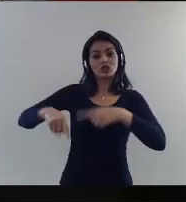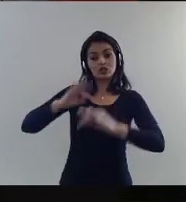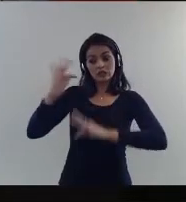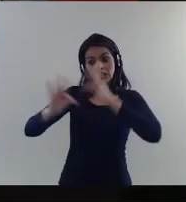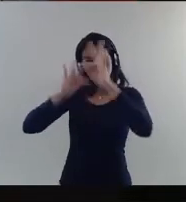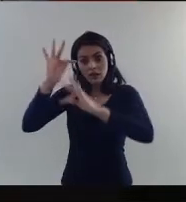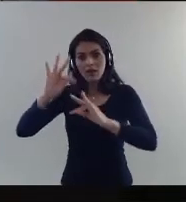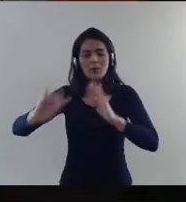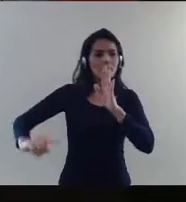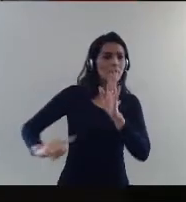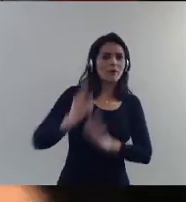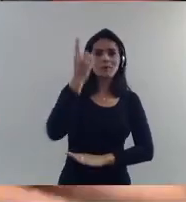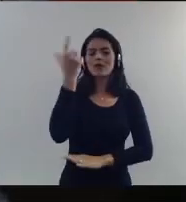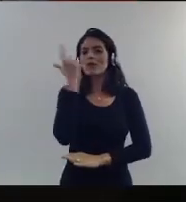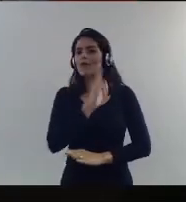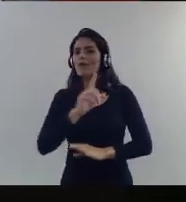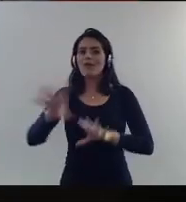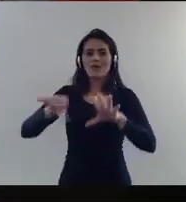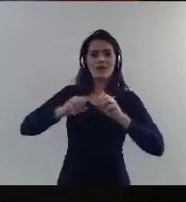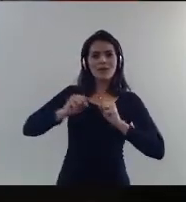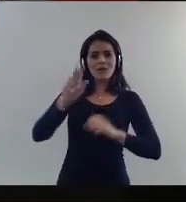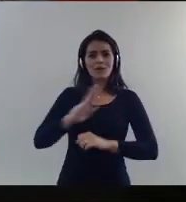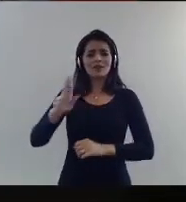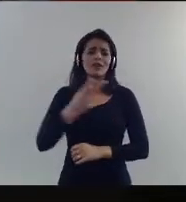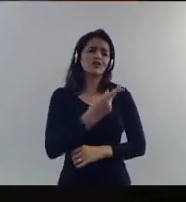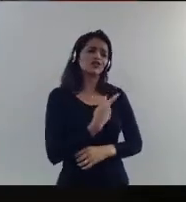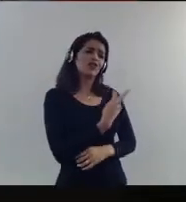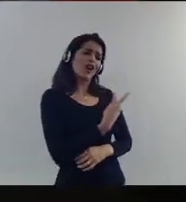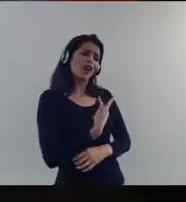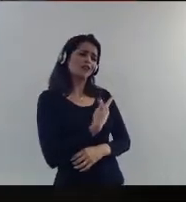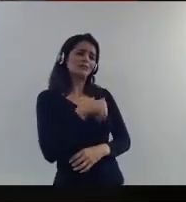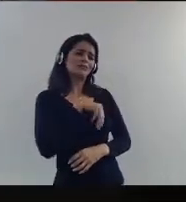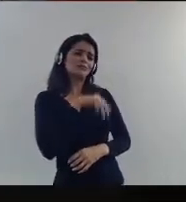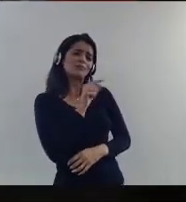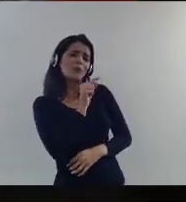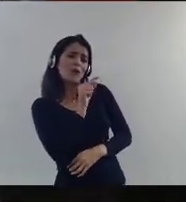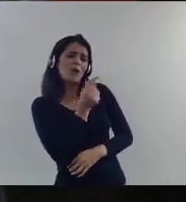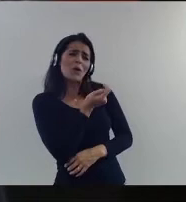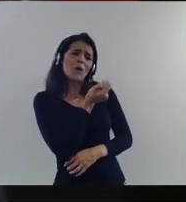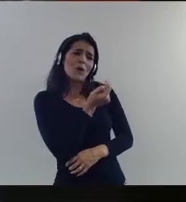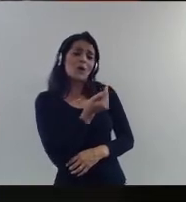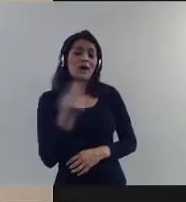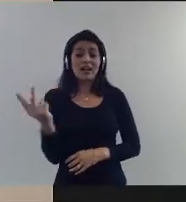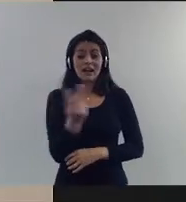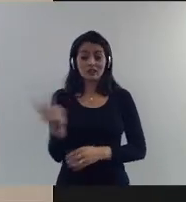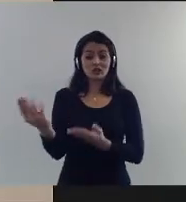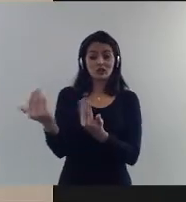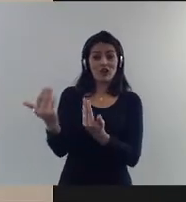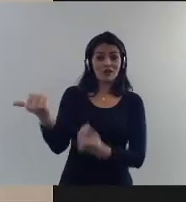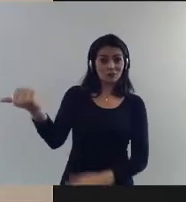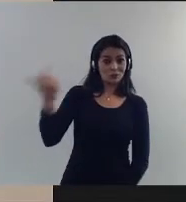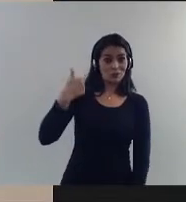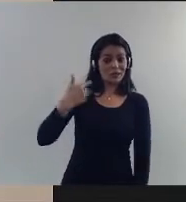percussores. Né? Nós, talvez, um pouco menos, eles são mais novos do que eu, seguramente, mas